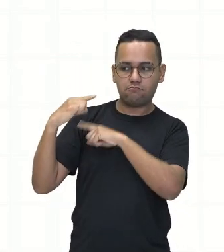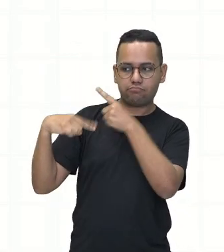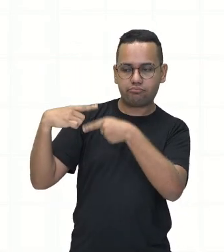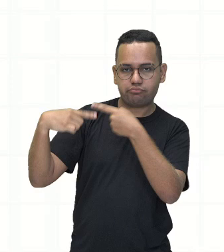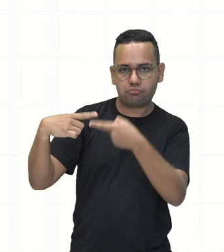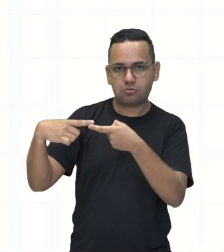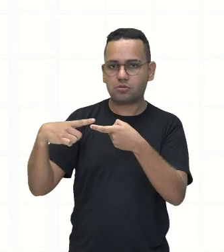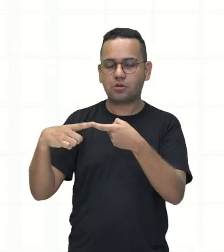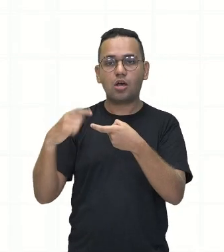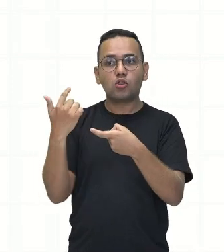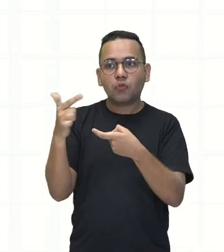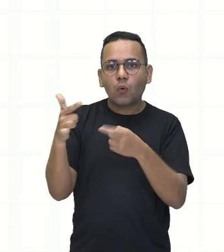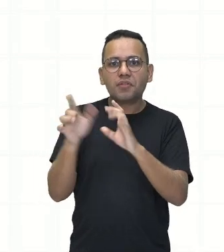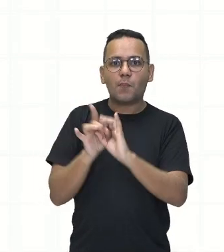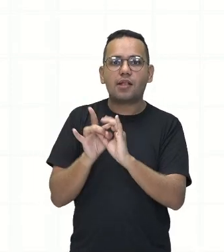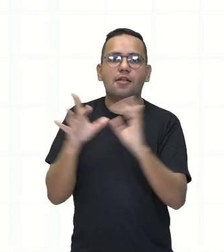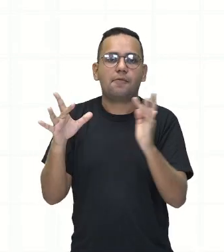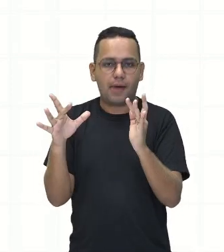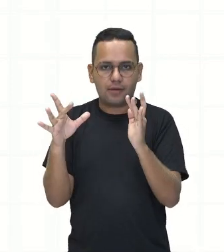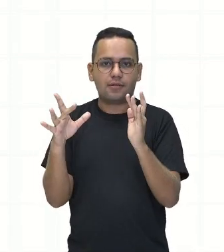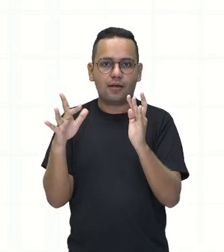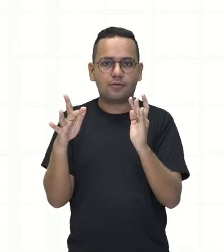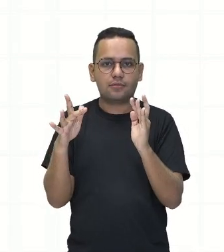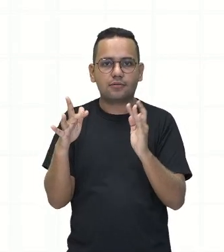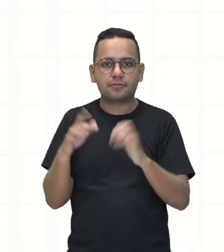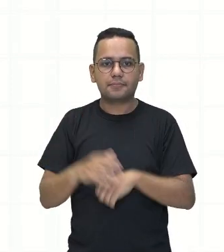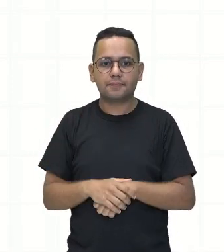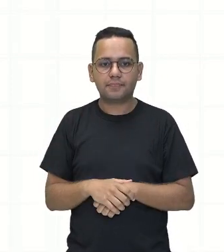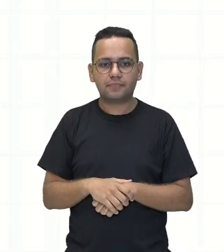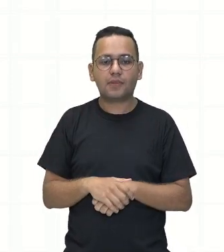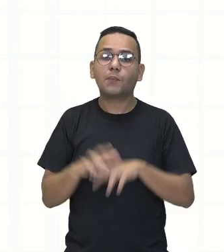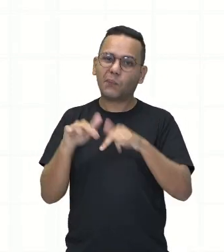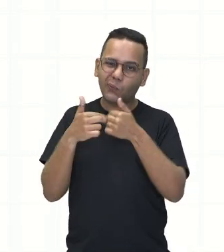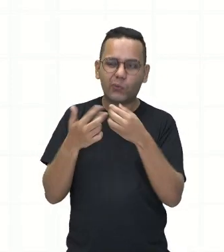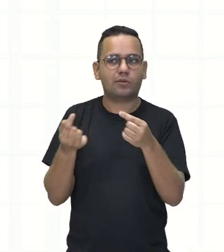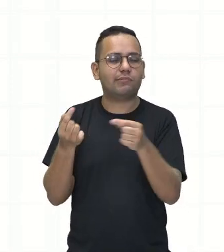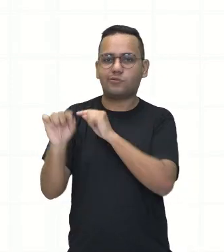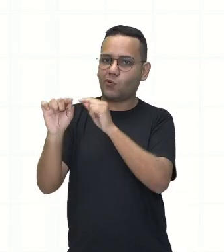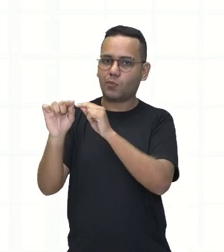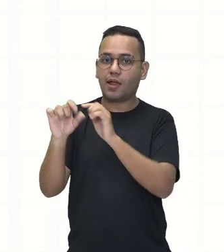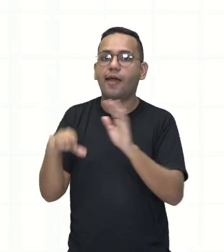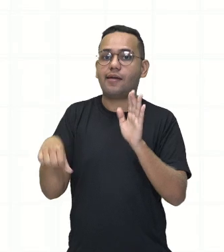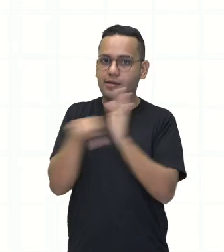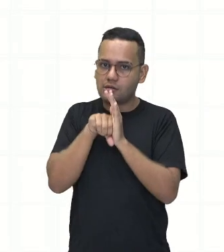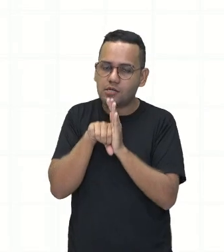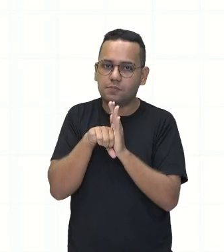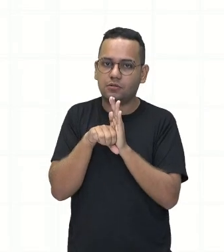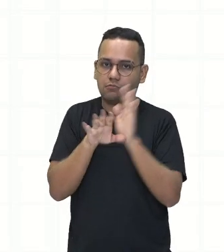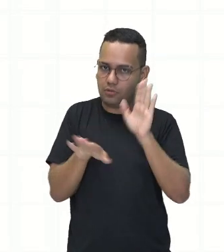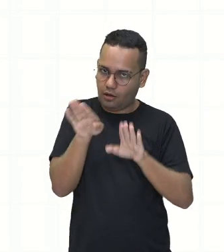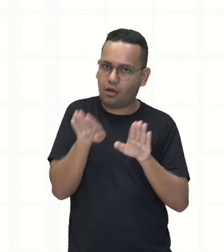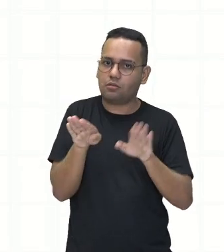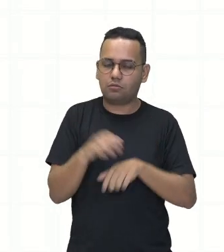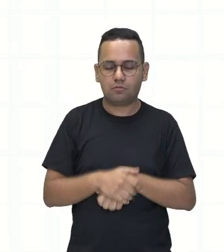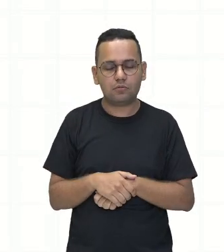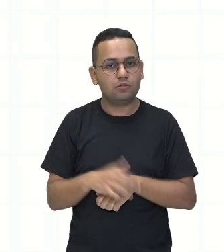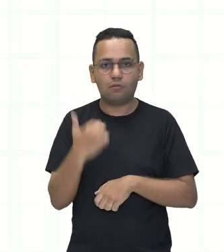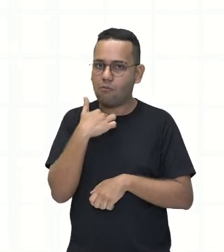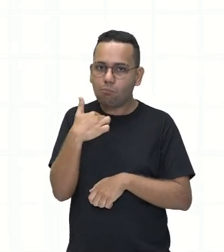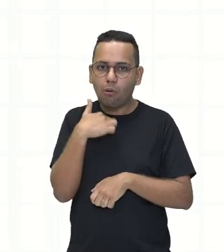devida autorização. E isso é ilegal, isso não pode ser feito, não pode ser